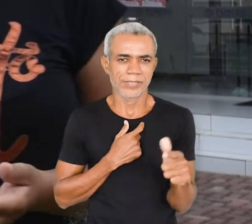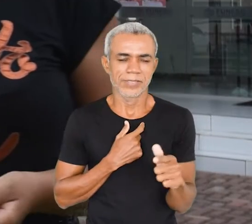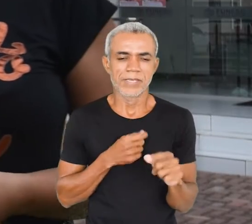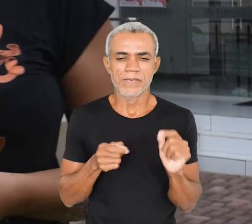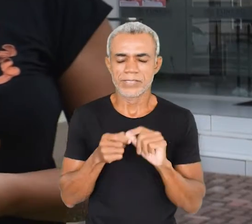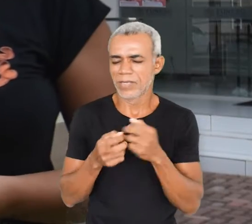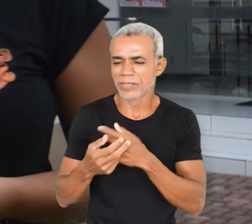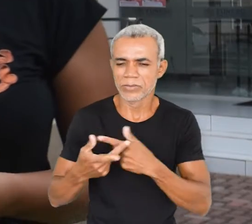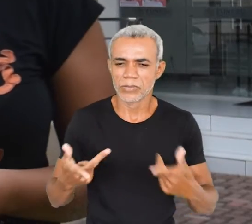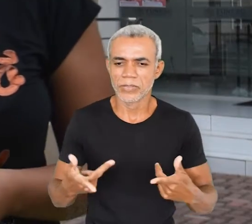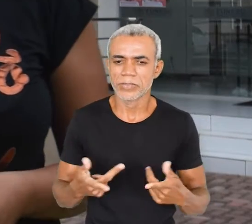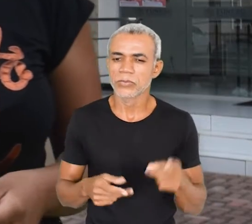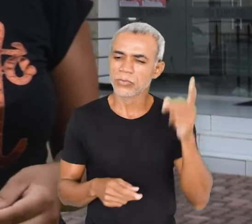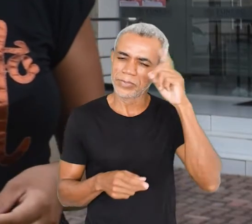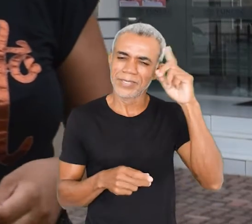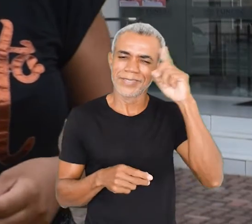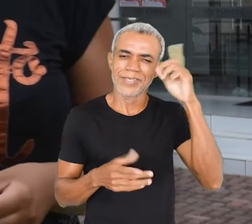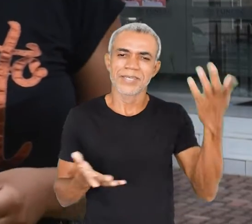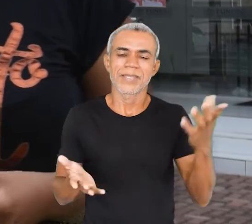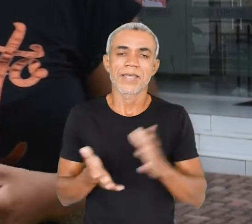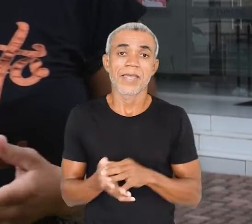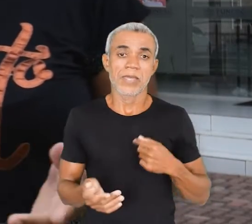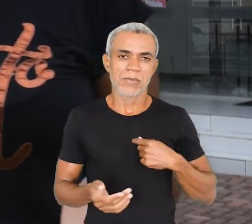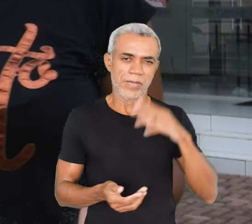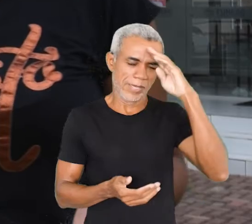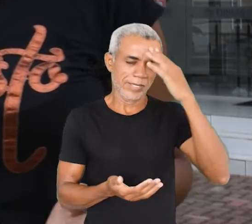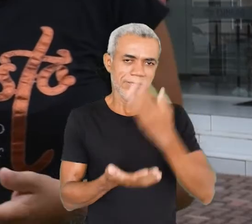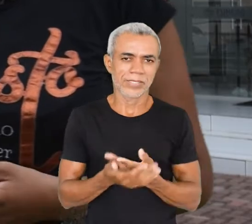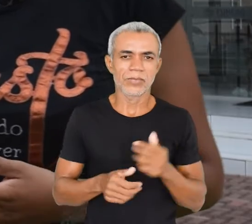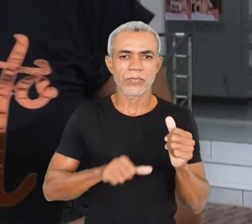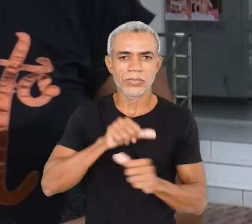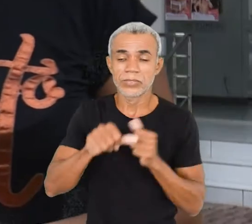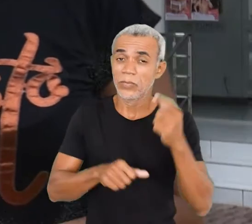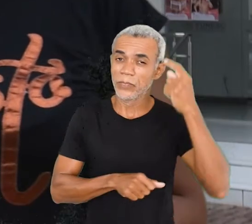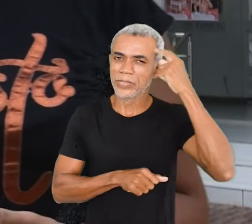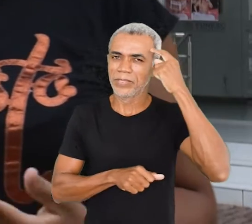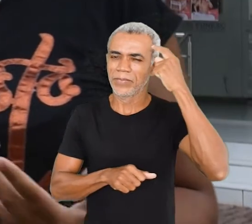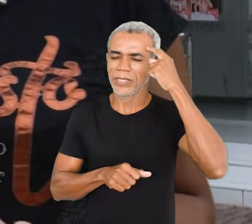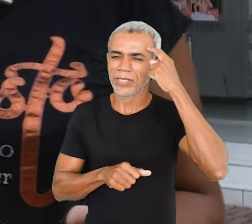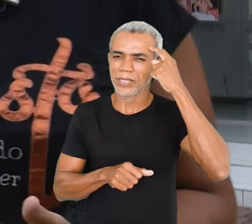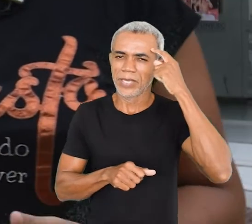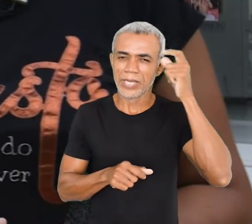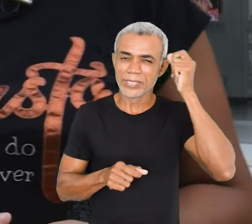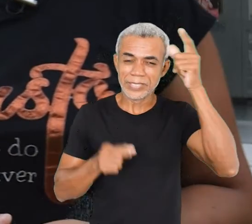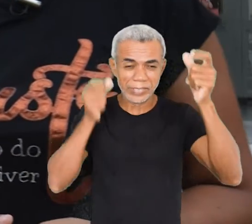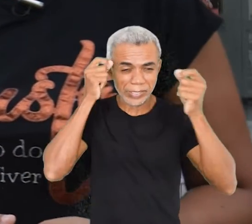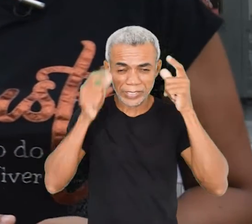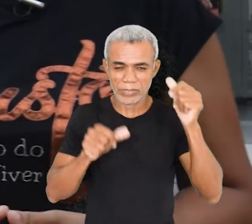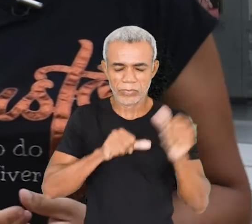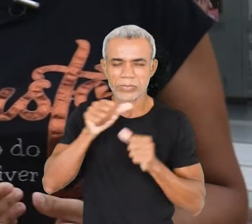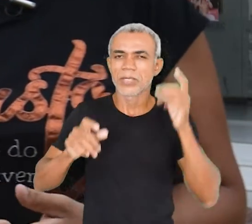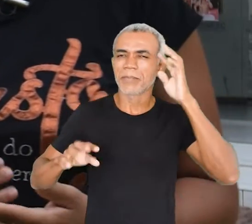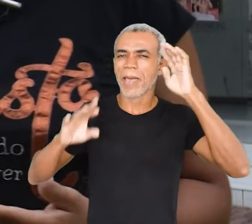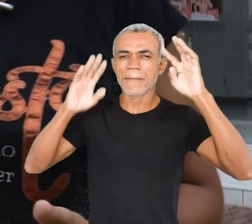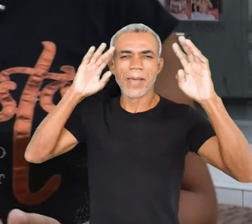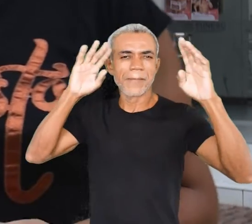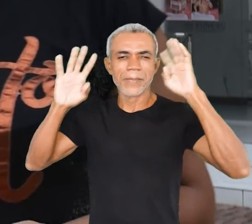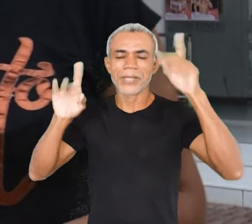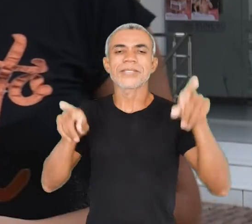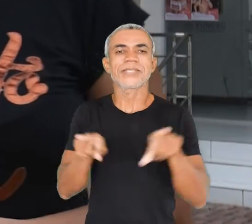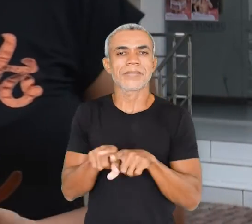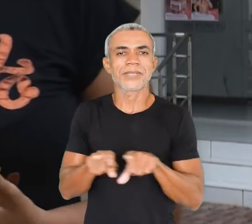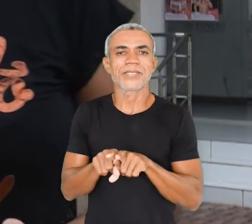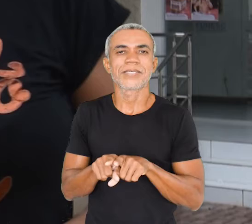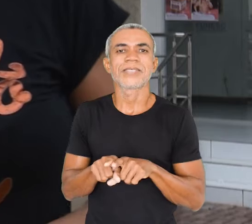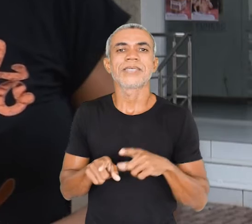tinha vontade de fazer as coisas cotidianas. Acredito que muda sim o pensamento, que muda sim as